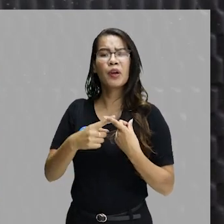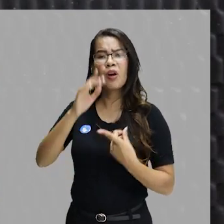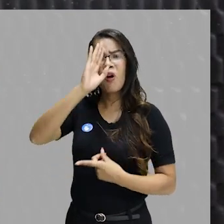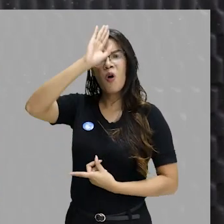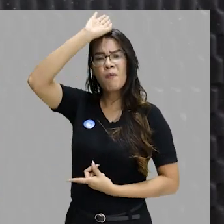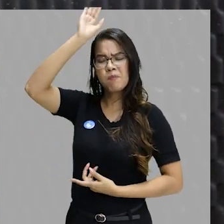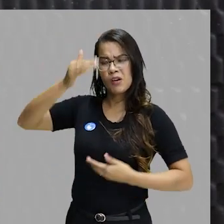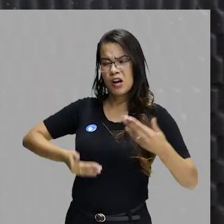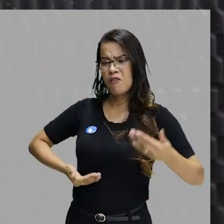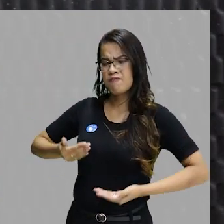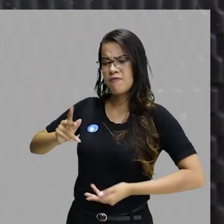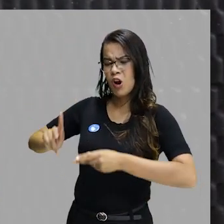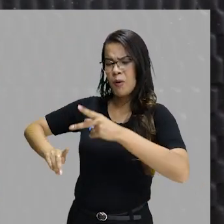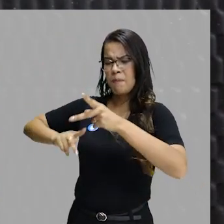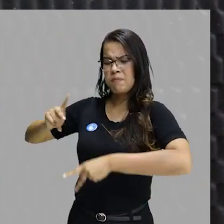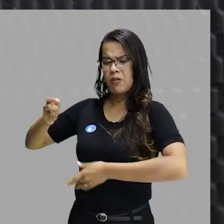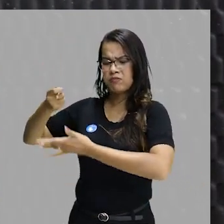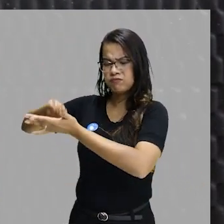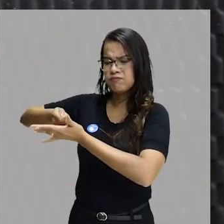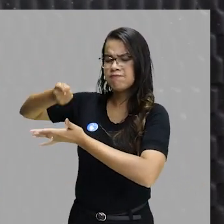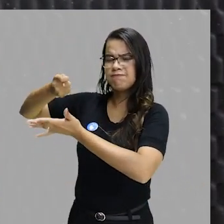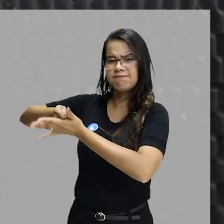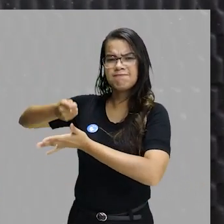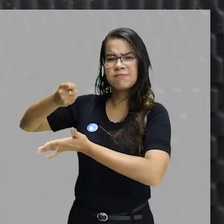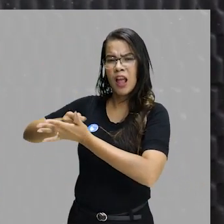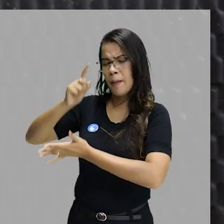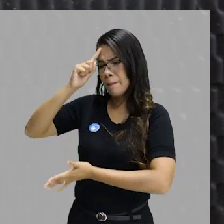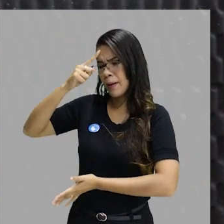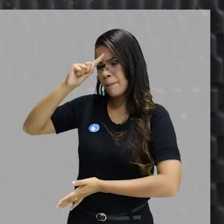províncias, Roma simplesmente explora